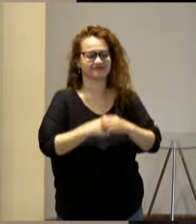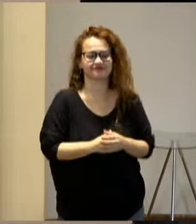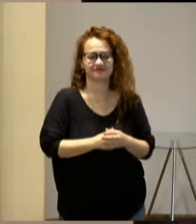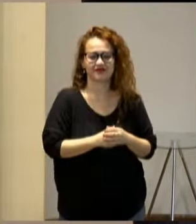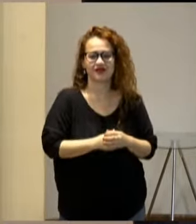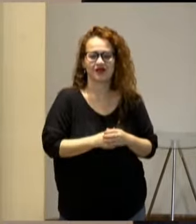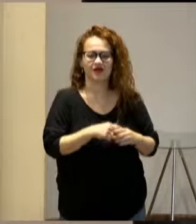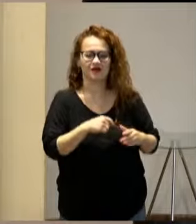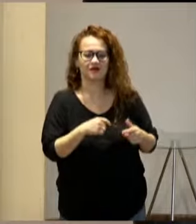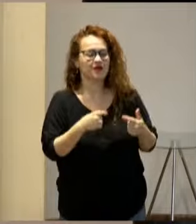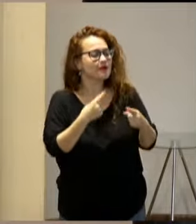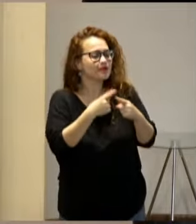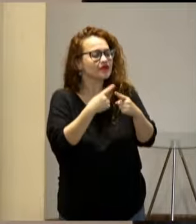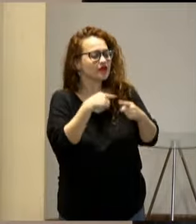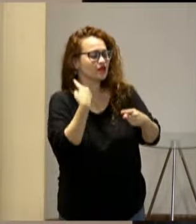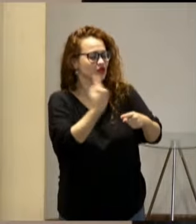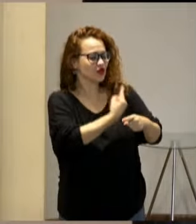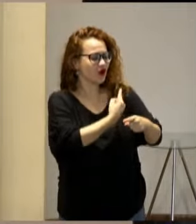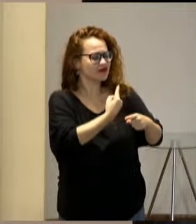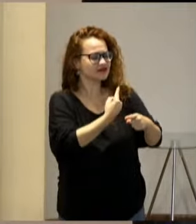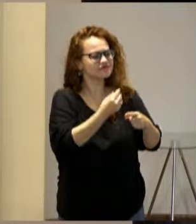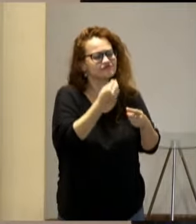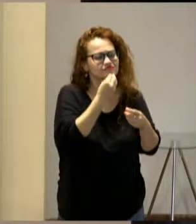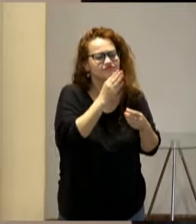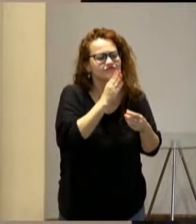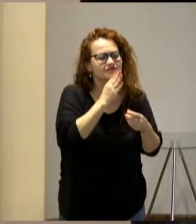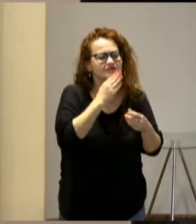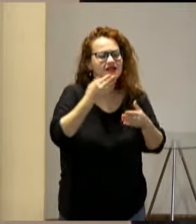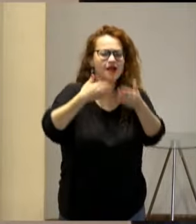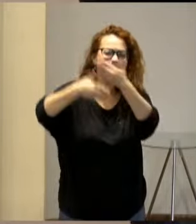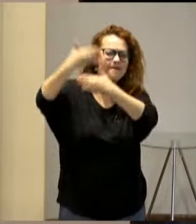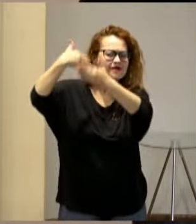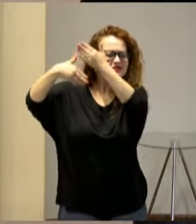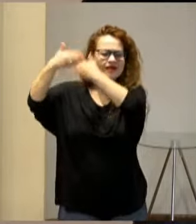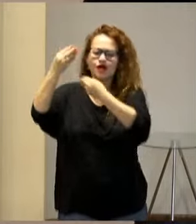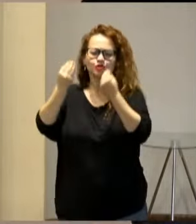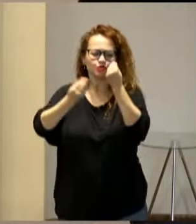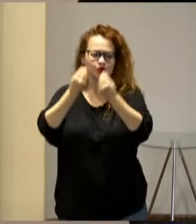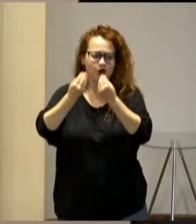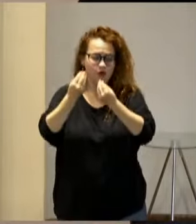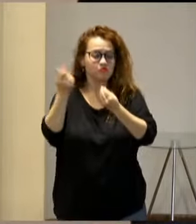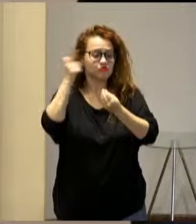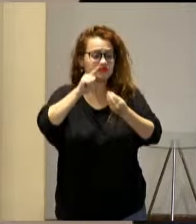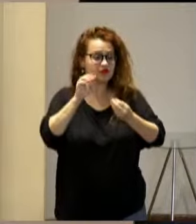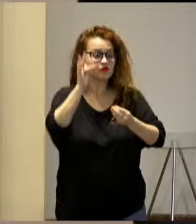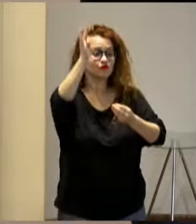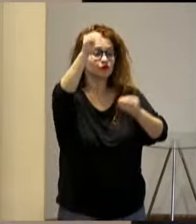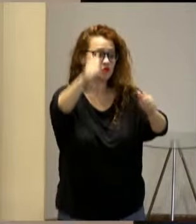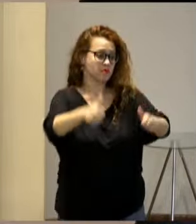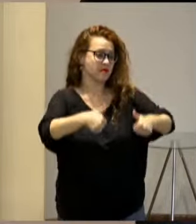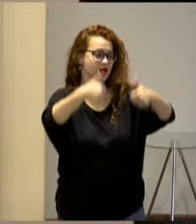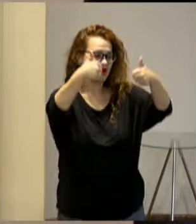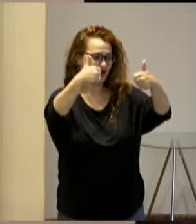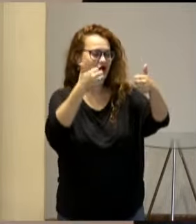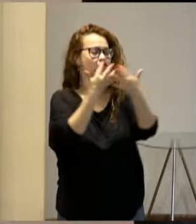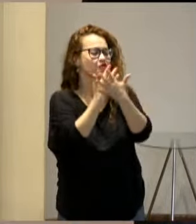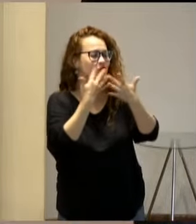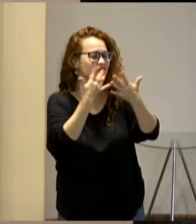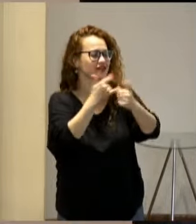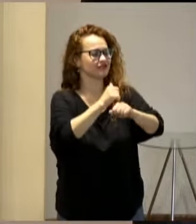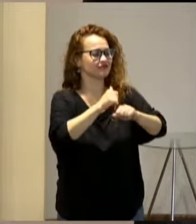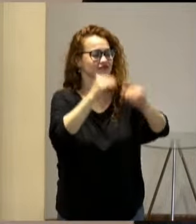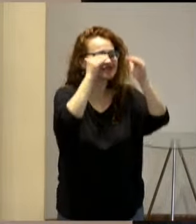4.446 por nos possibilitar conhecer o nosso passado e podermos desenhar um futuro multicolorido de justiça